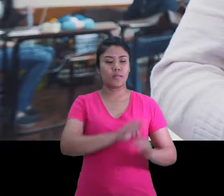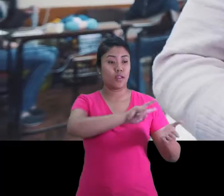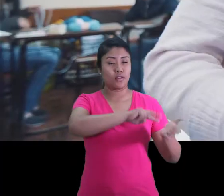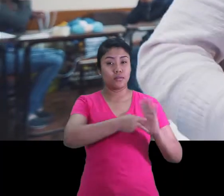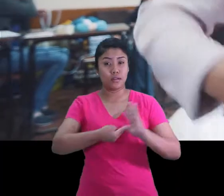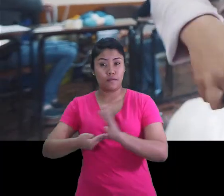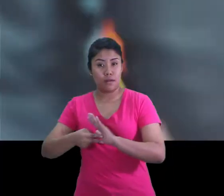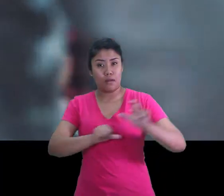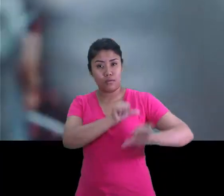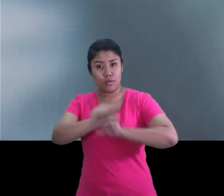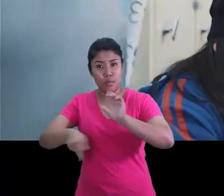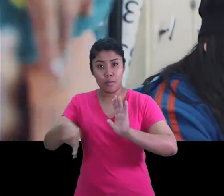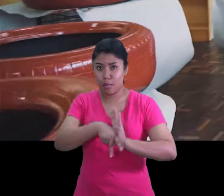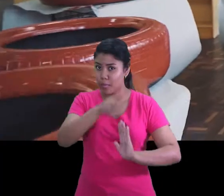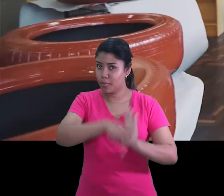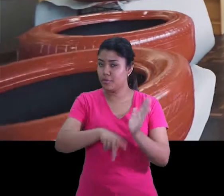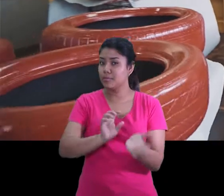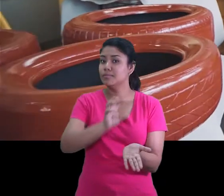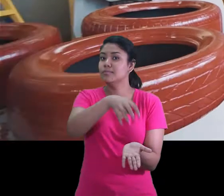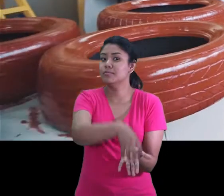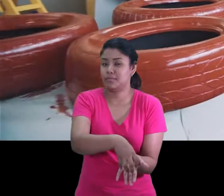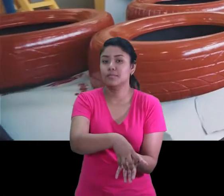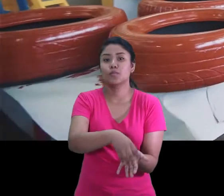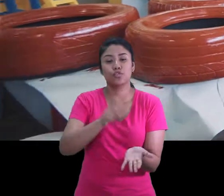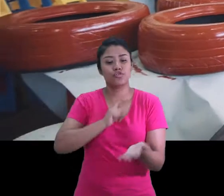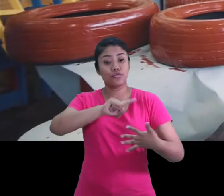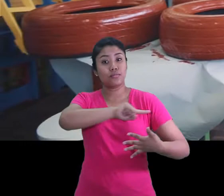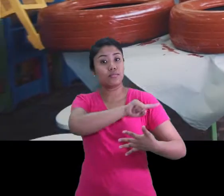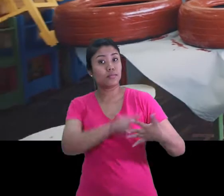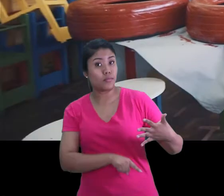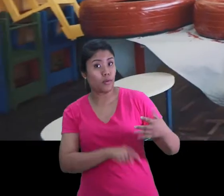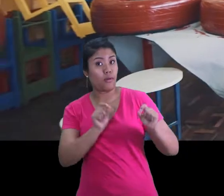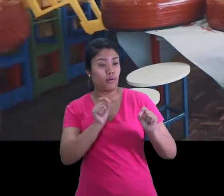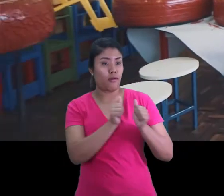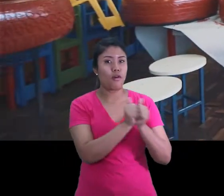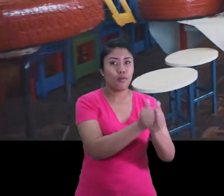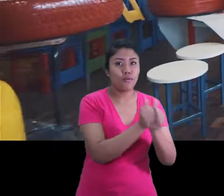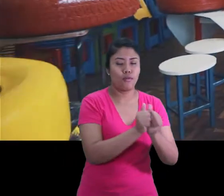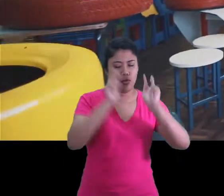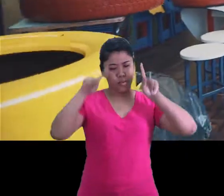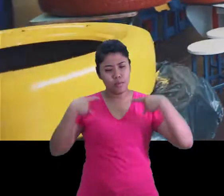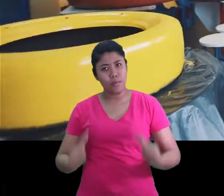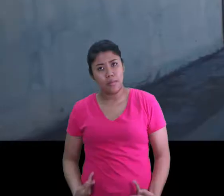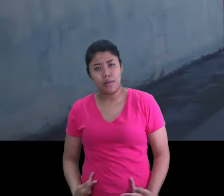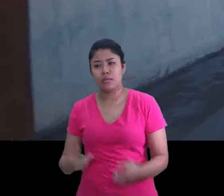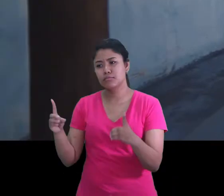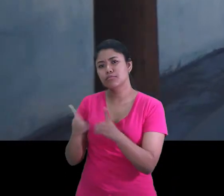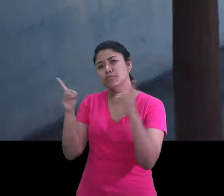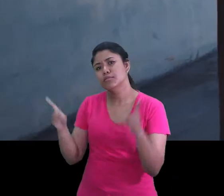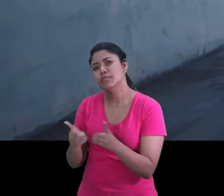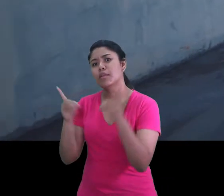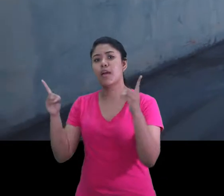As ressignificações do projeto territorial foram realizadas considerando a convivência, a humanização,